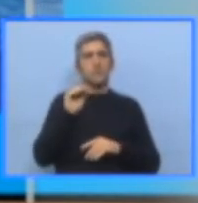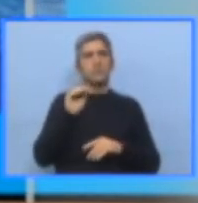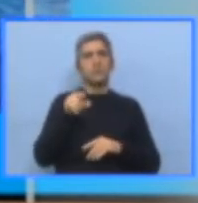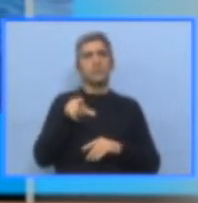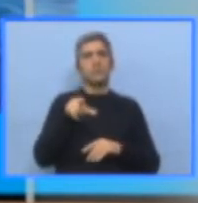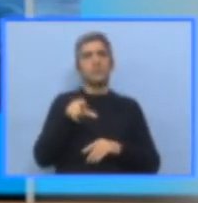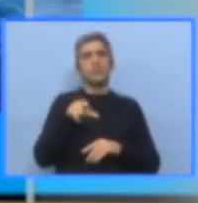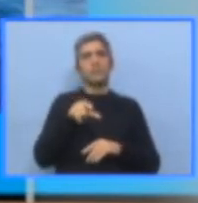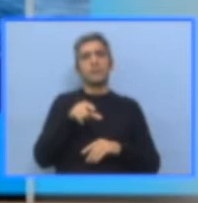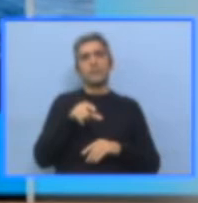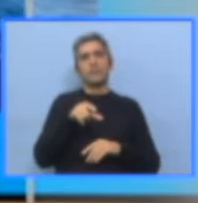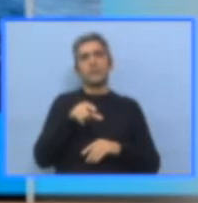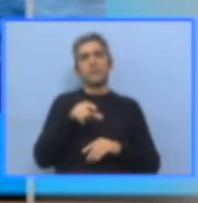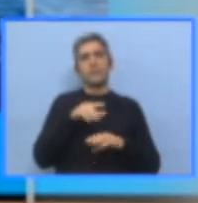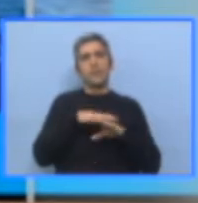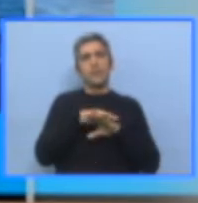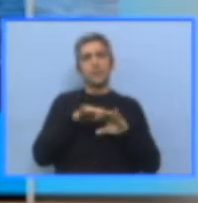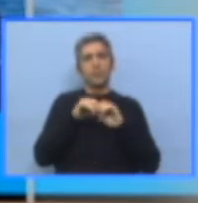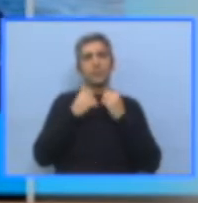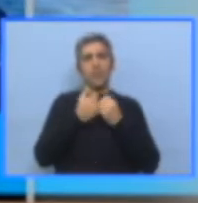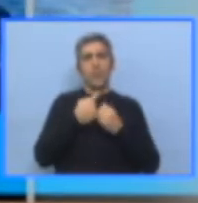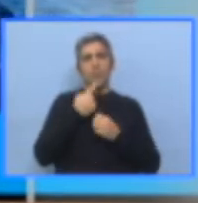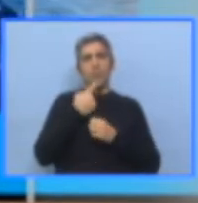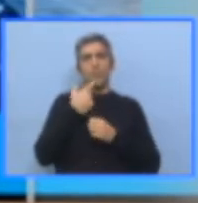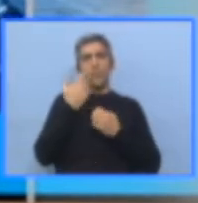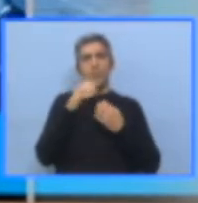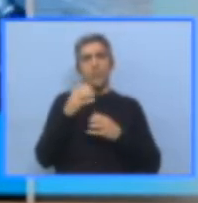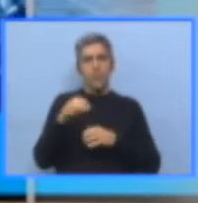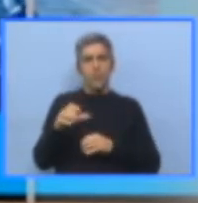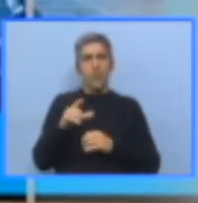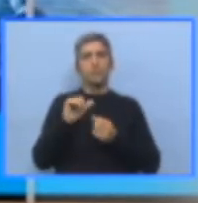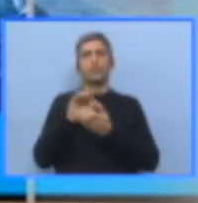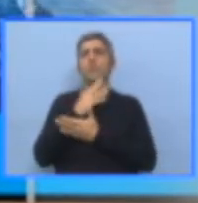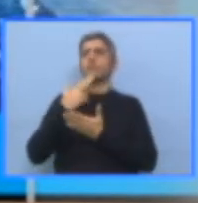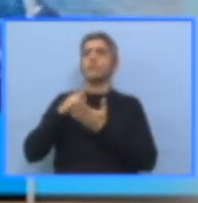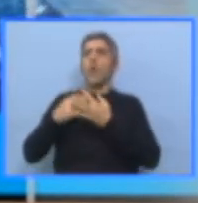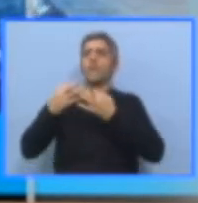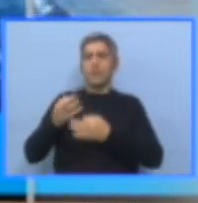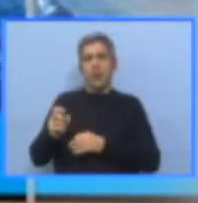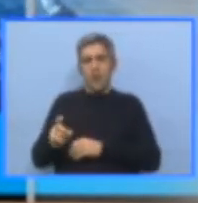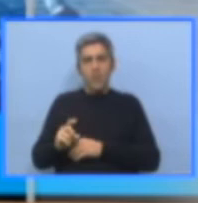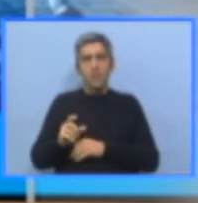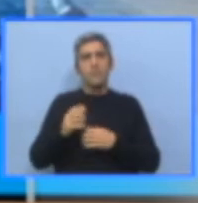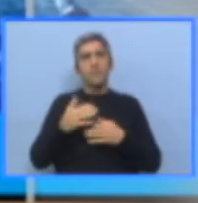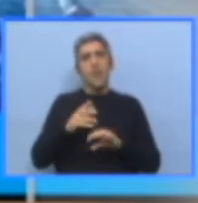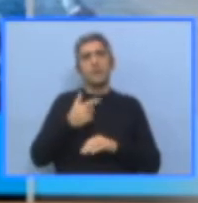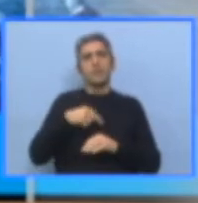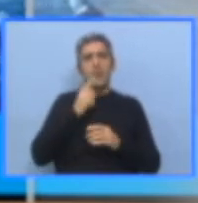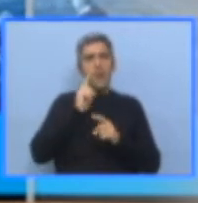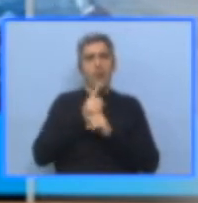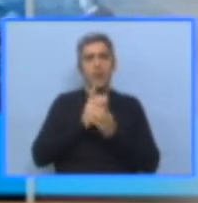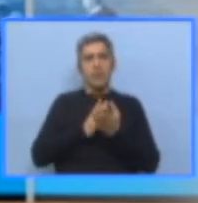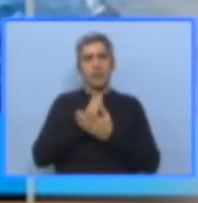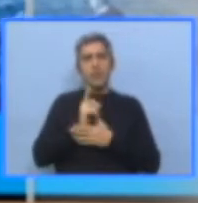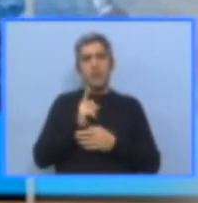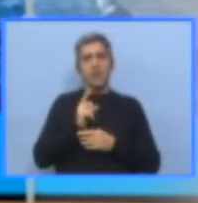chamados, nas redes sociais, do que propriamente nos jornais, mas continuamos a ser